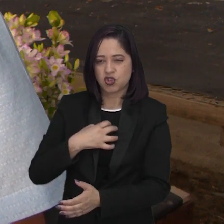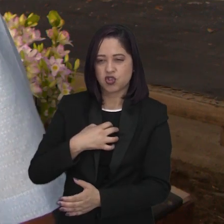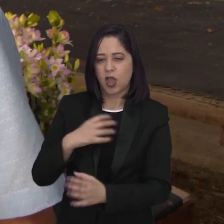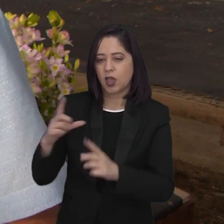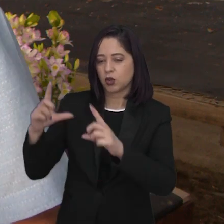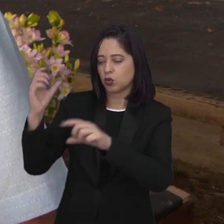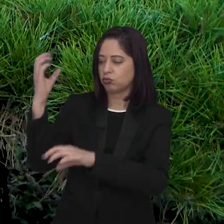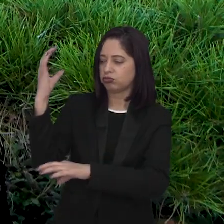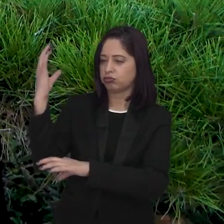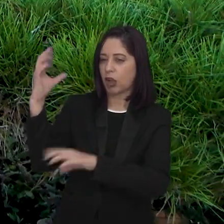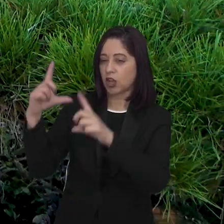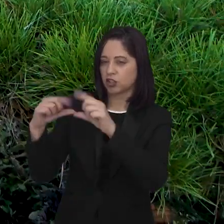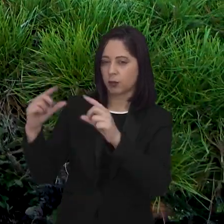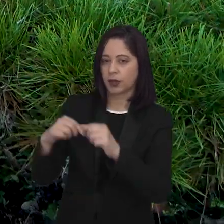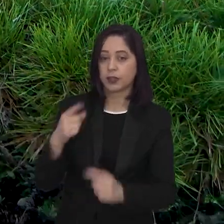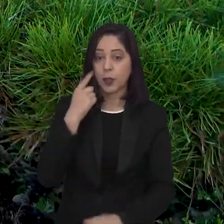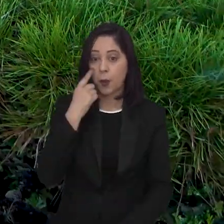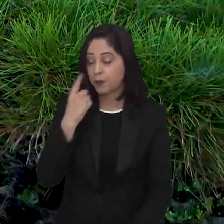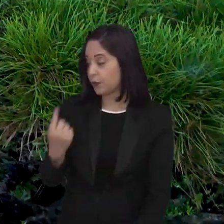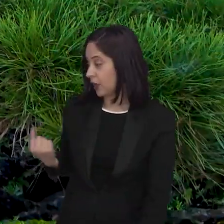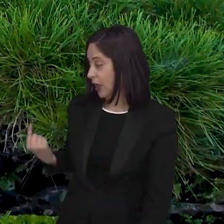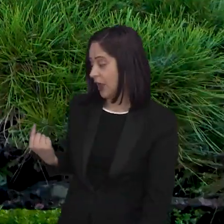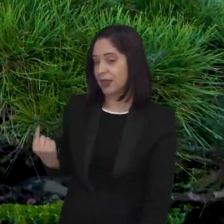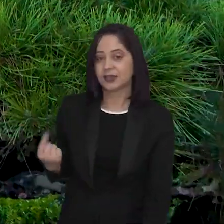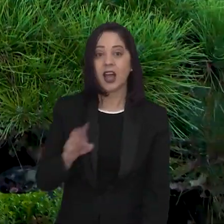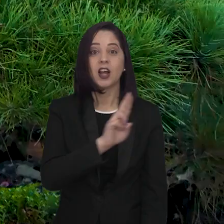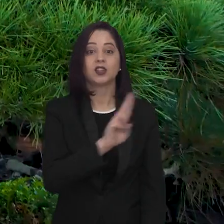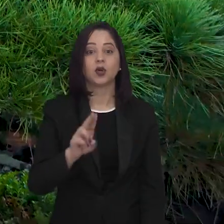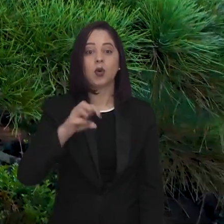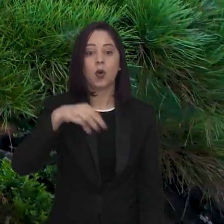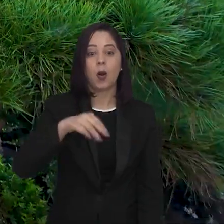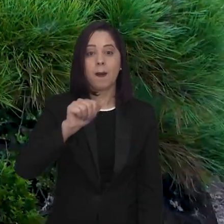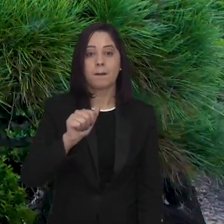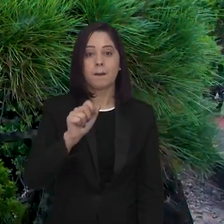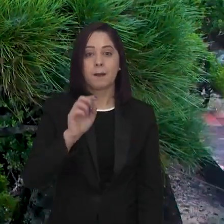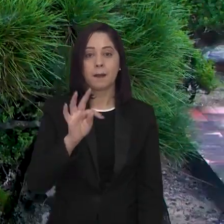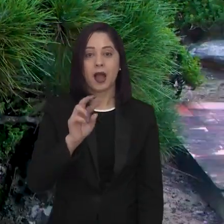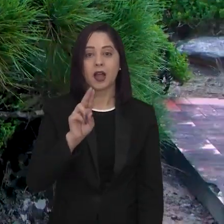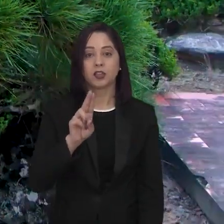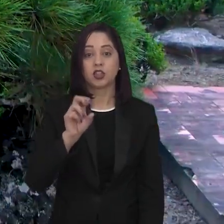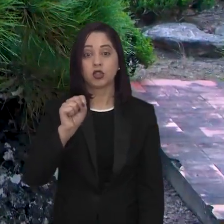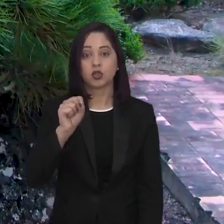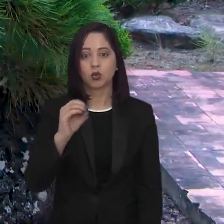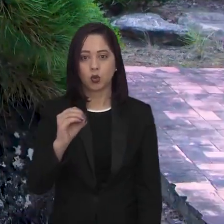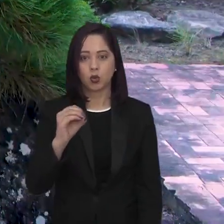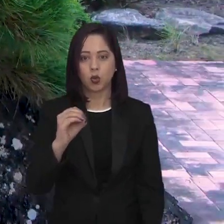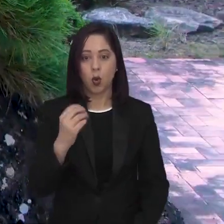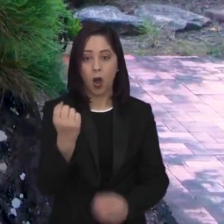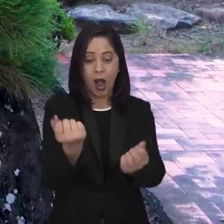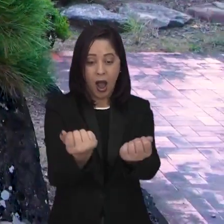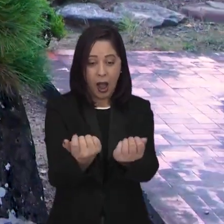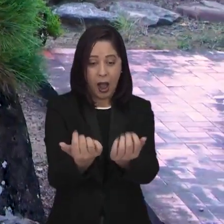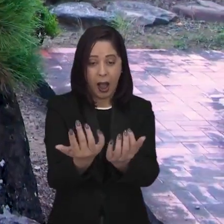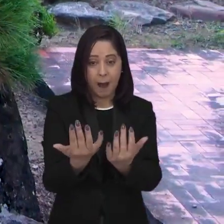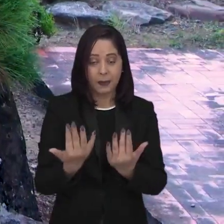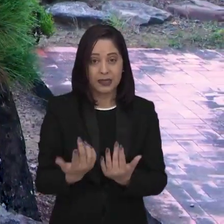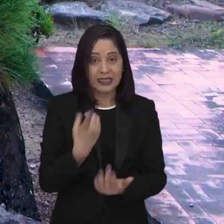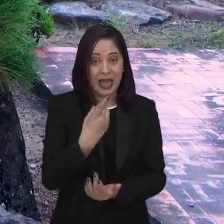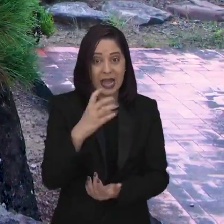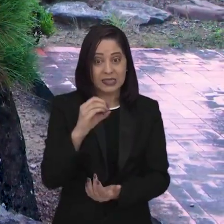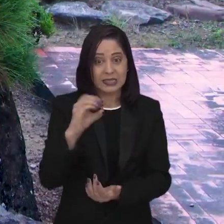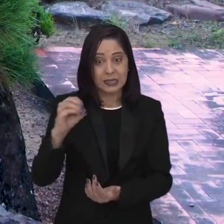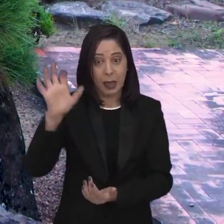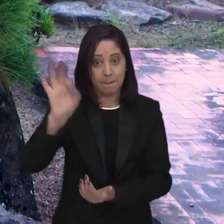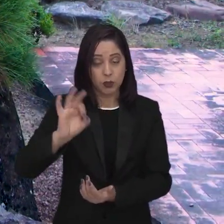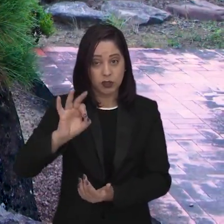né, de podar. Essa planta que nós estamos vendo aqui agora se chama Matsu. Ela é uma planta 100% oriental e